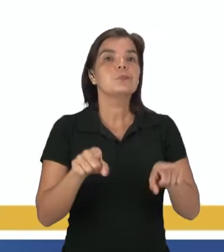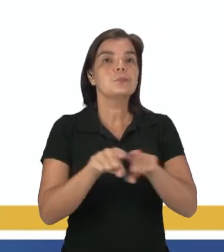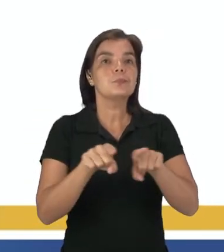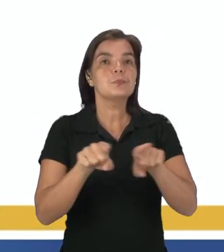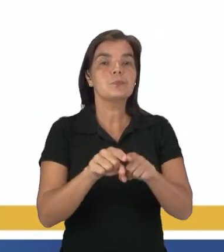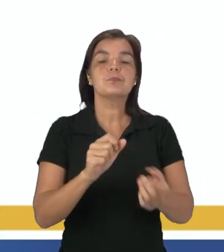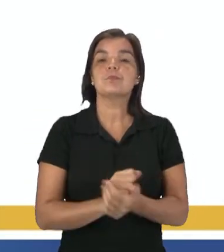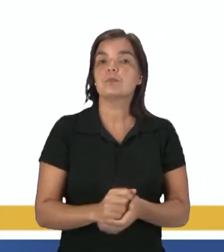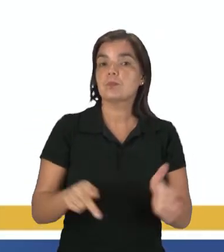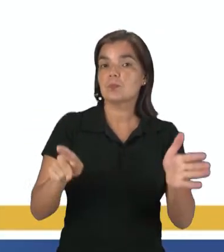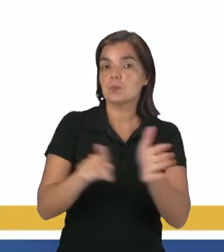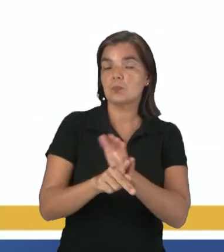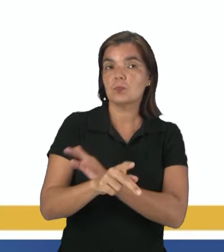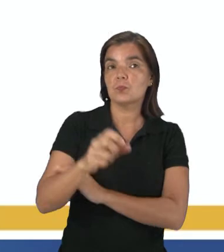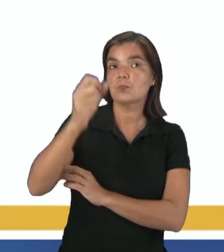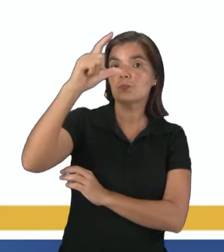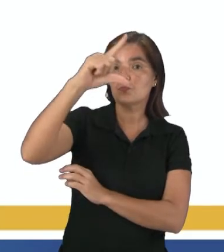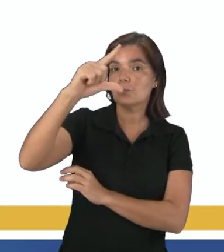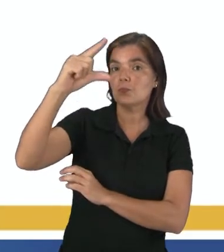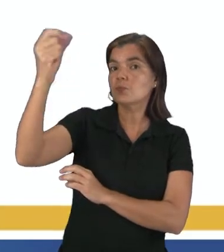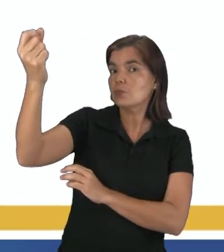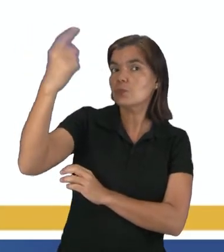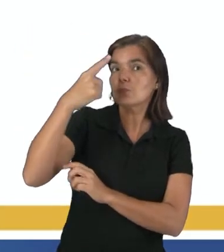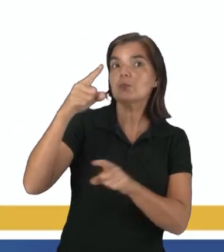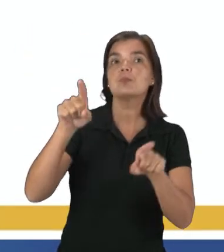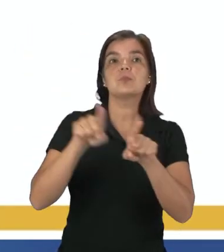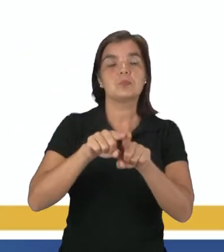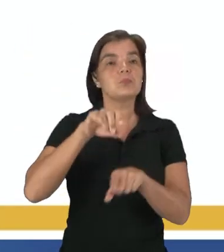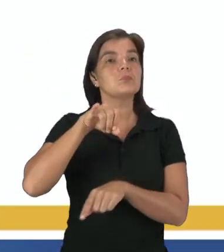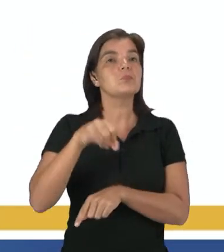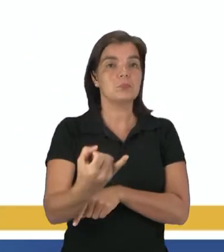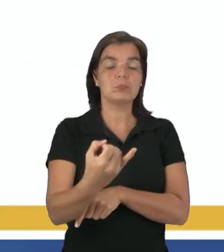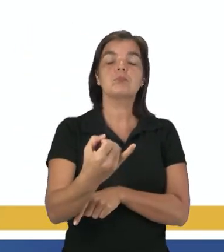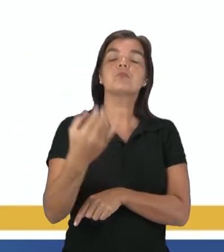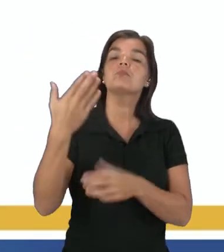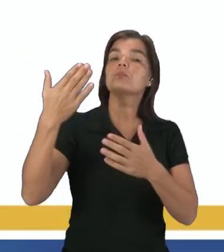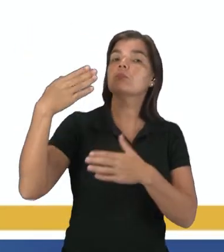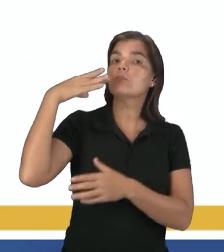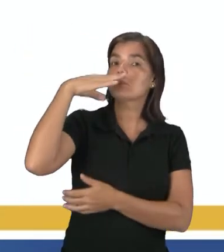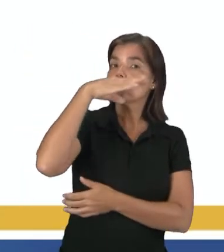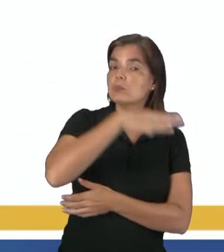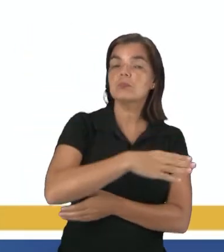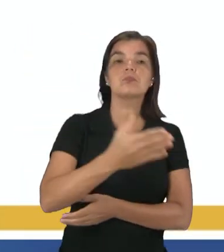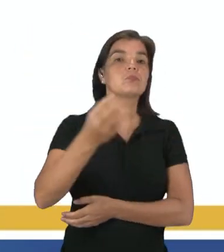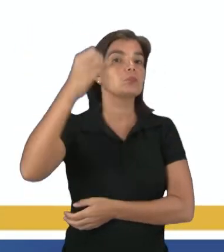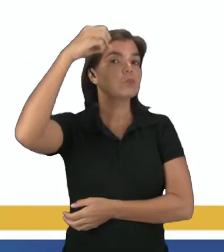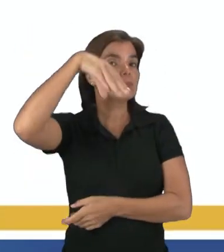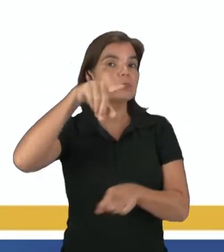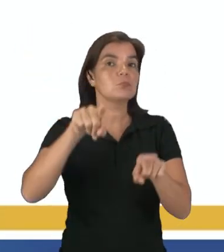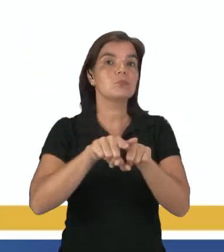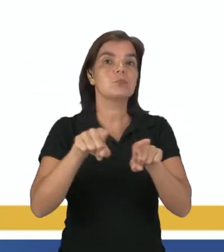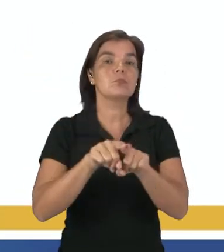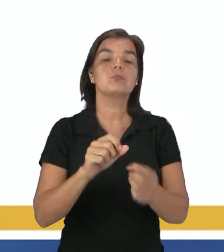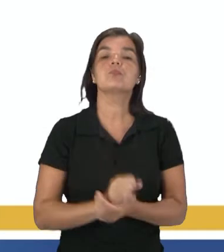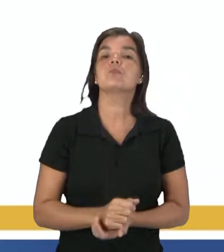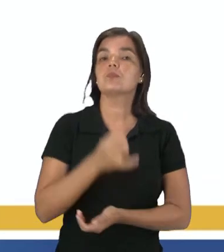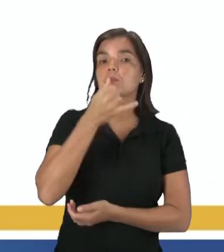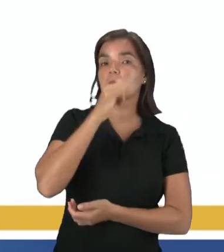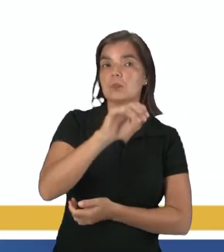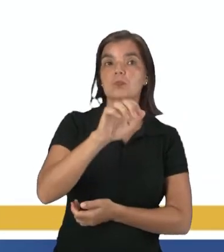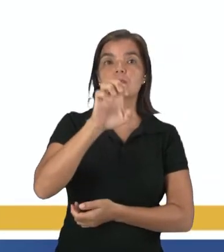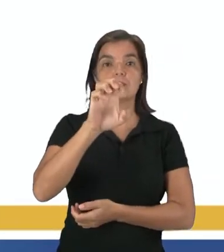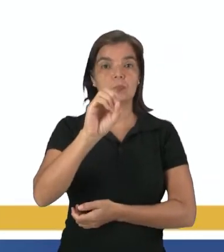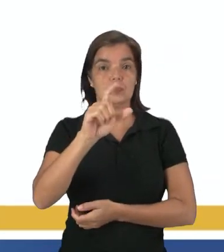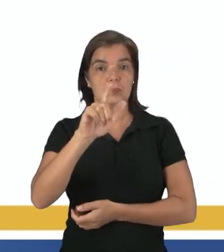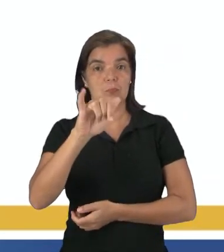também, que a energia solar ela é proveniente do sol, pode ser aproveitada na forma de calor ou na forma de luz. Temos a